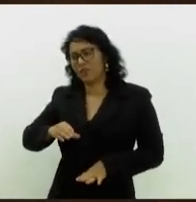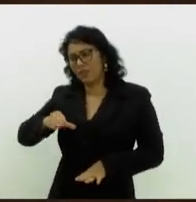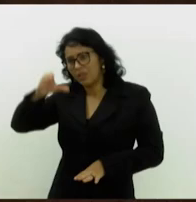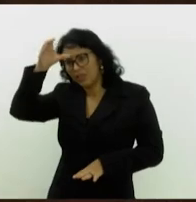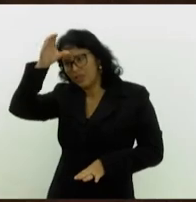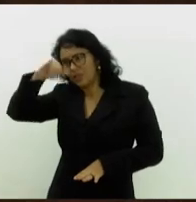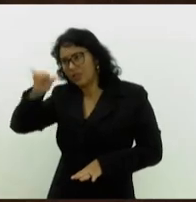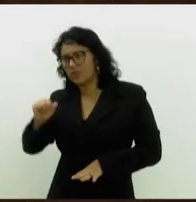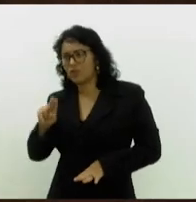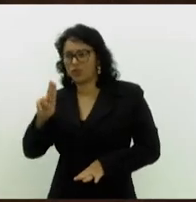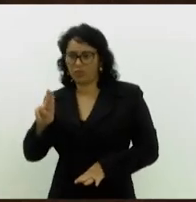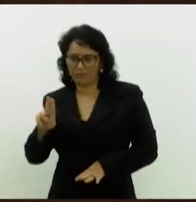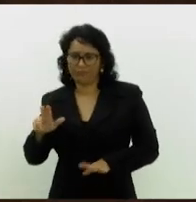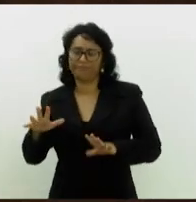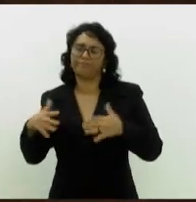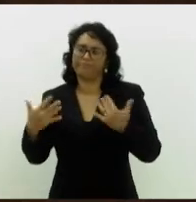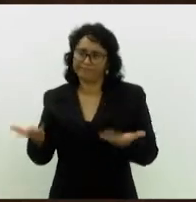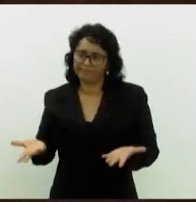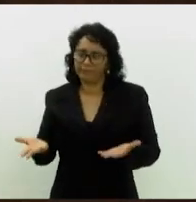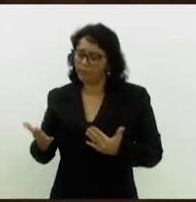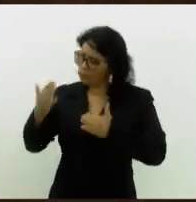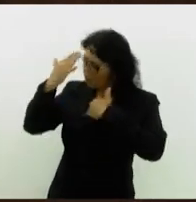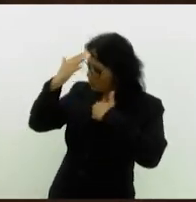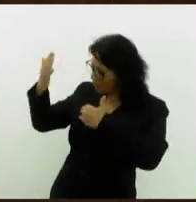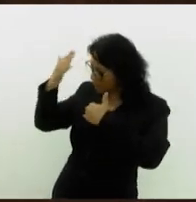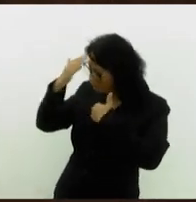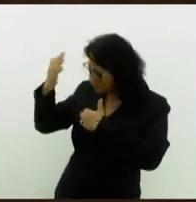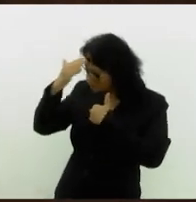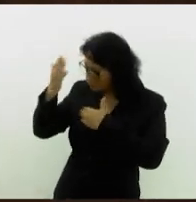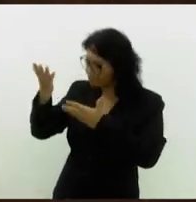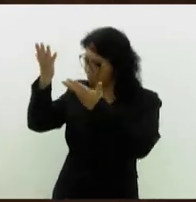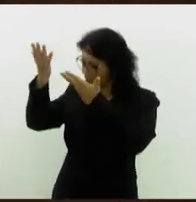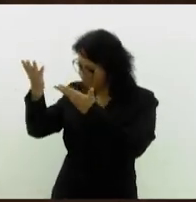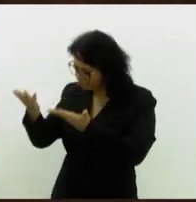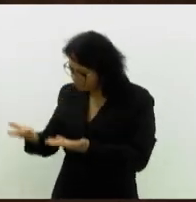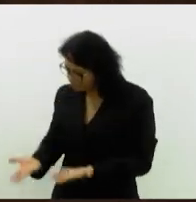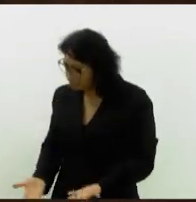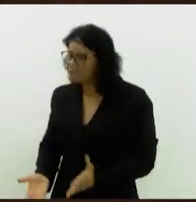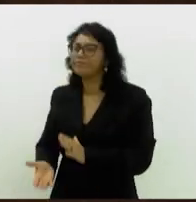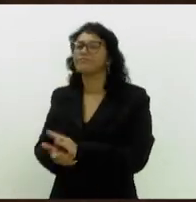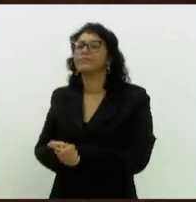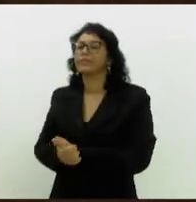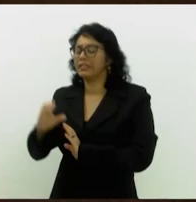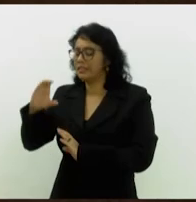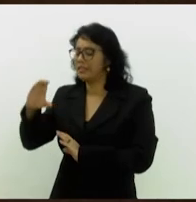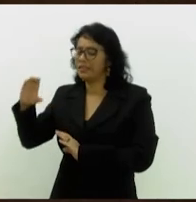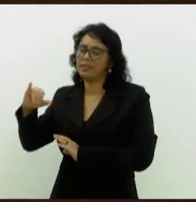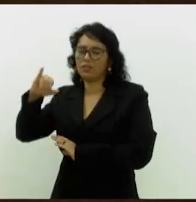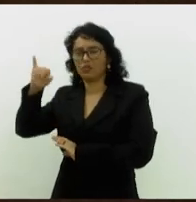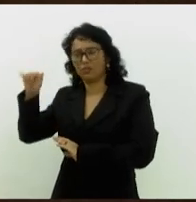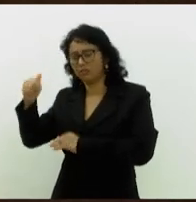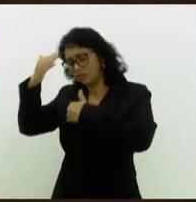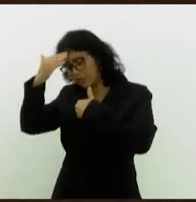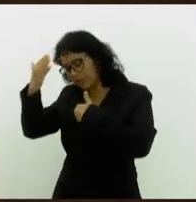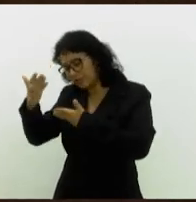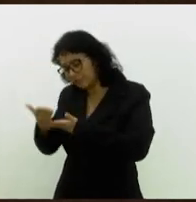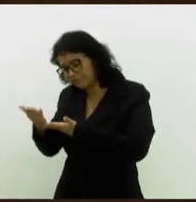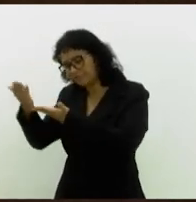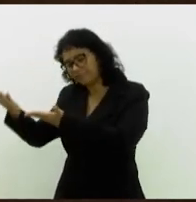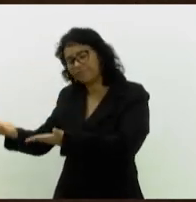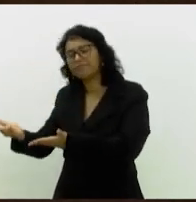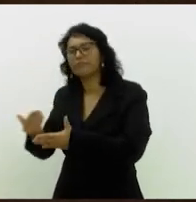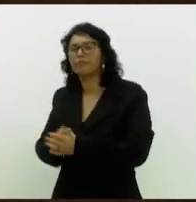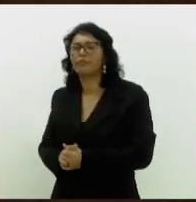queria agradecer o substitutivo da da ccj eh